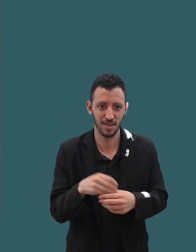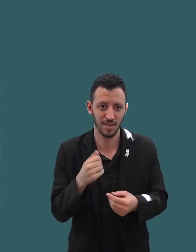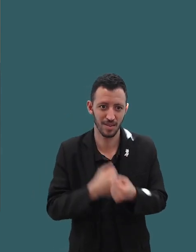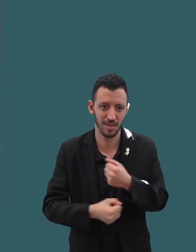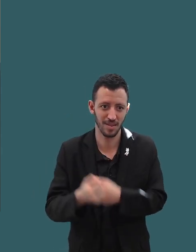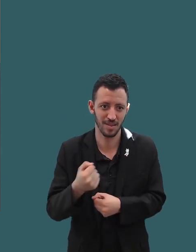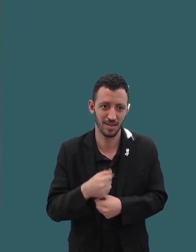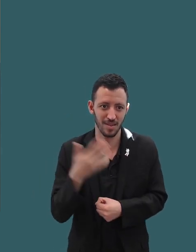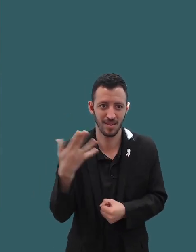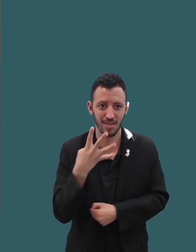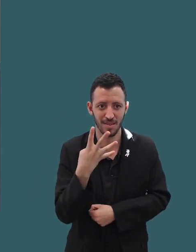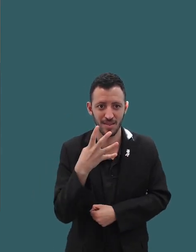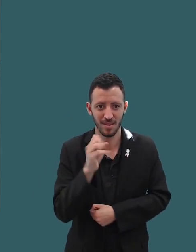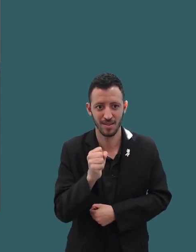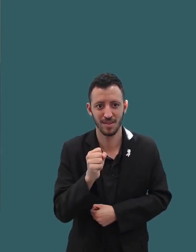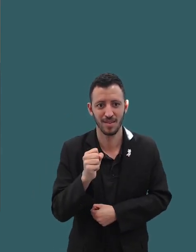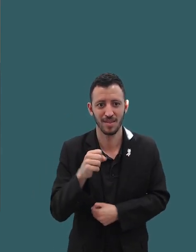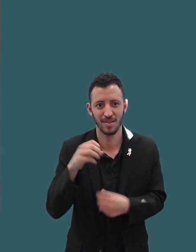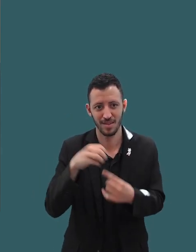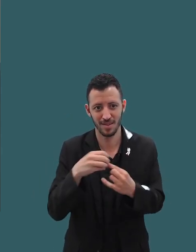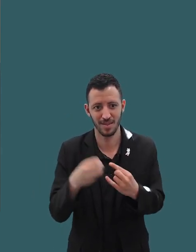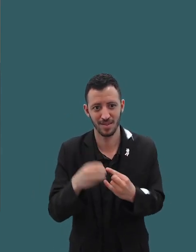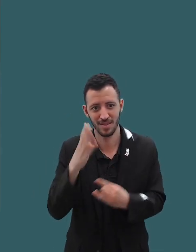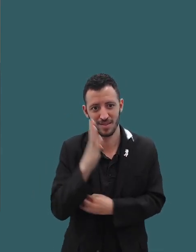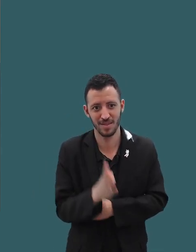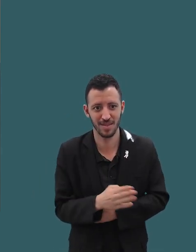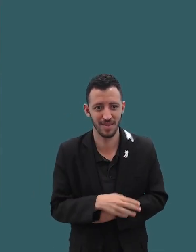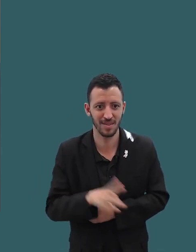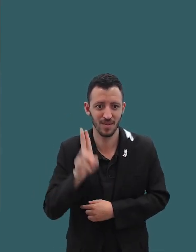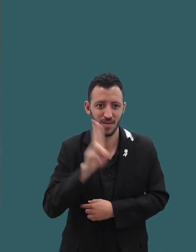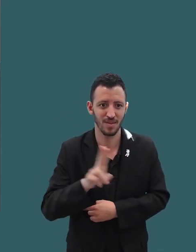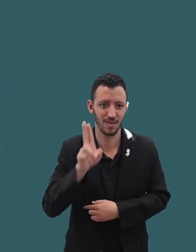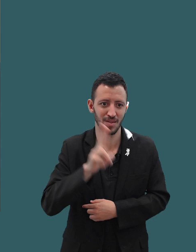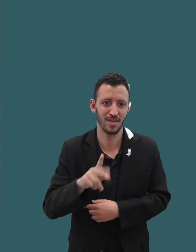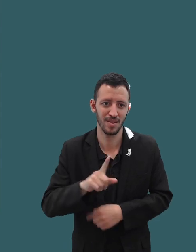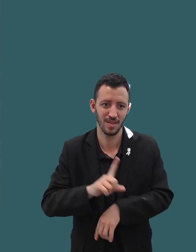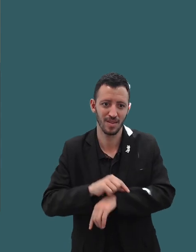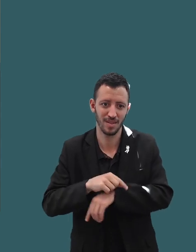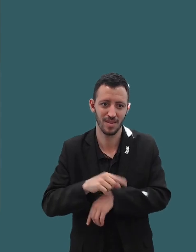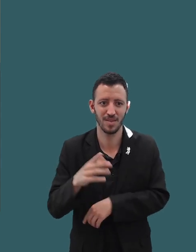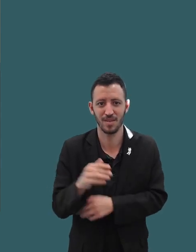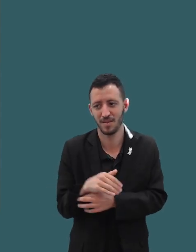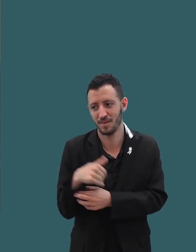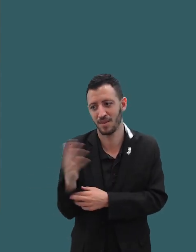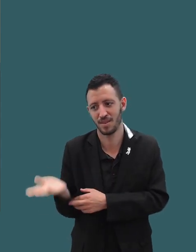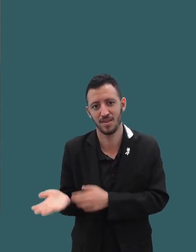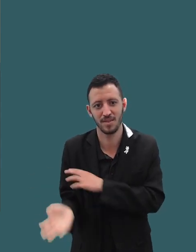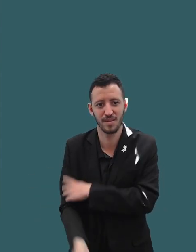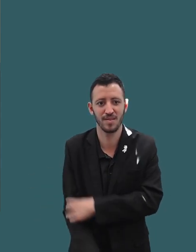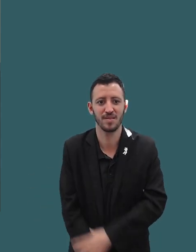passado, gente. Esse ano é 48 anos. Fiocruz Brasília. Utiliza um relógio no braço esquerdo.